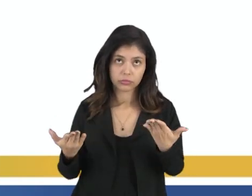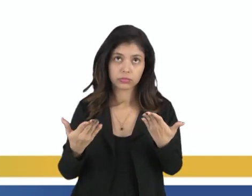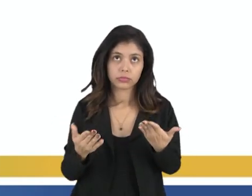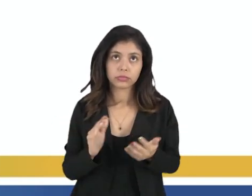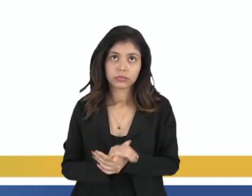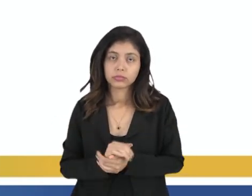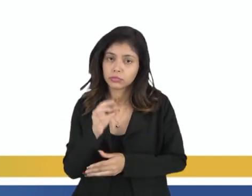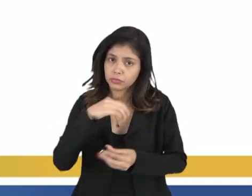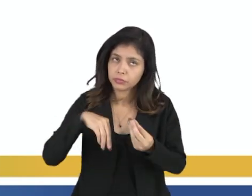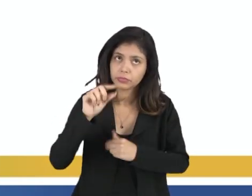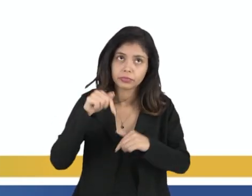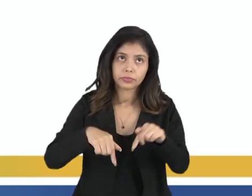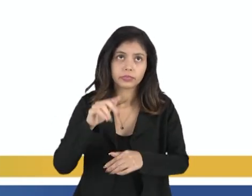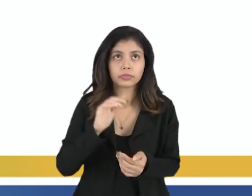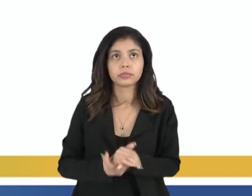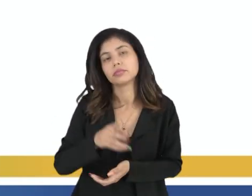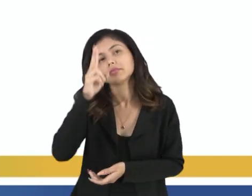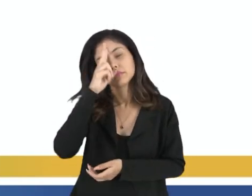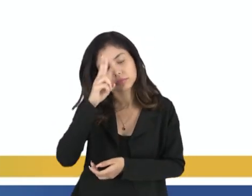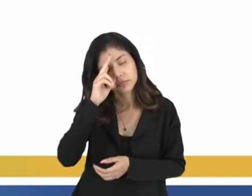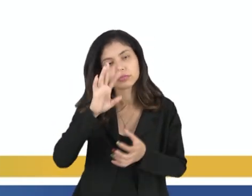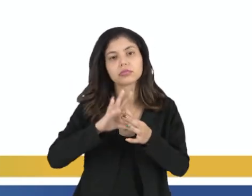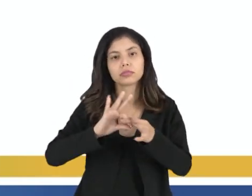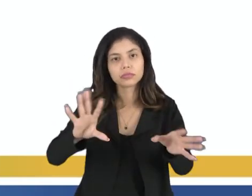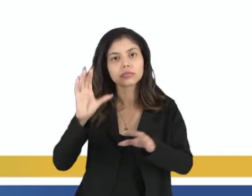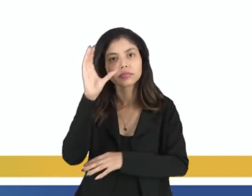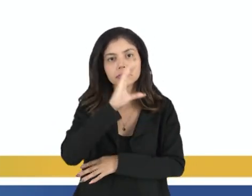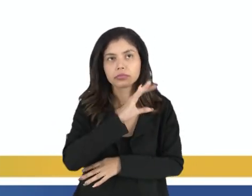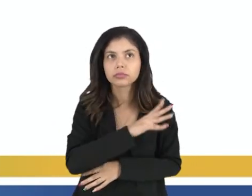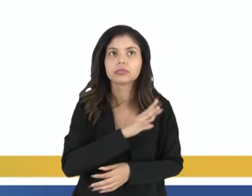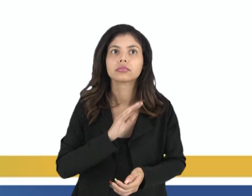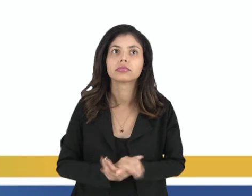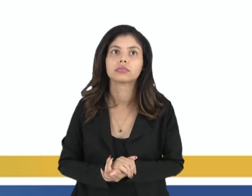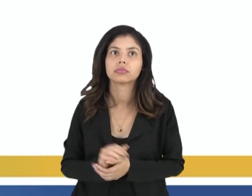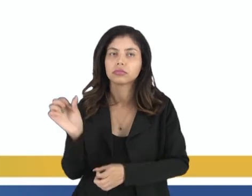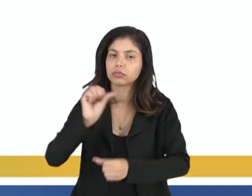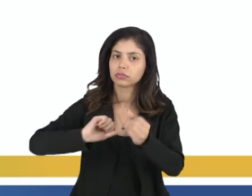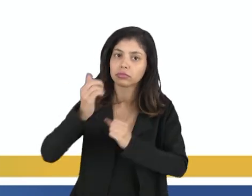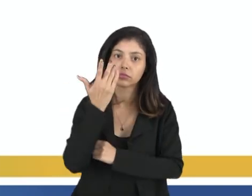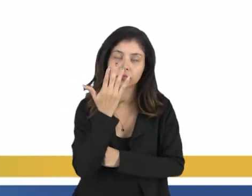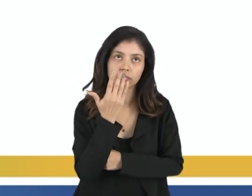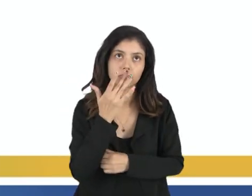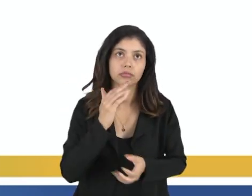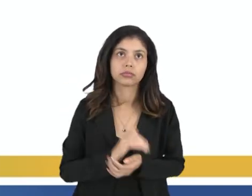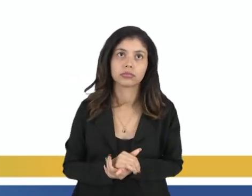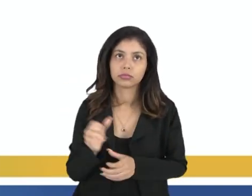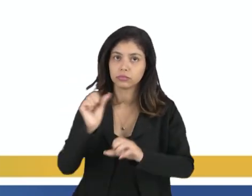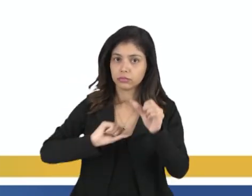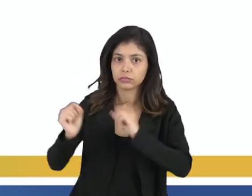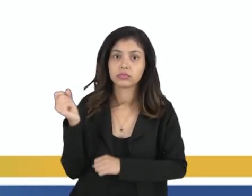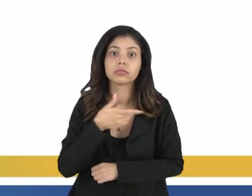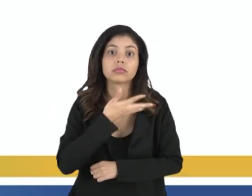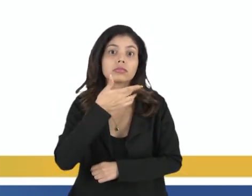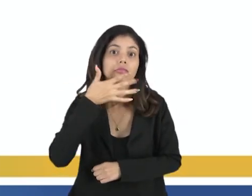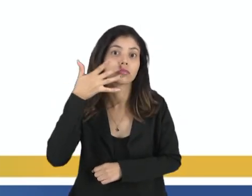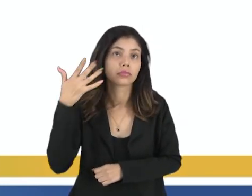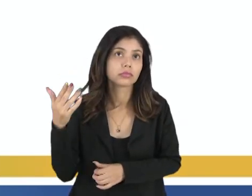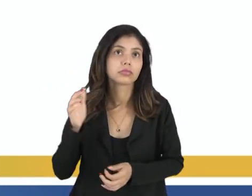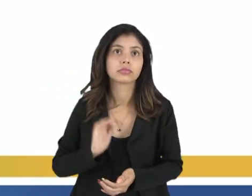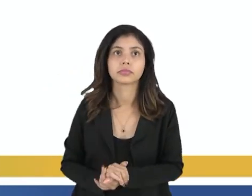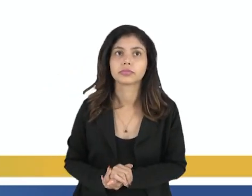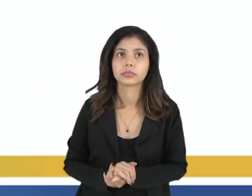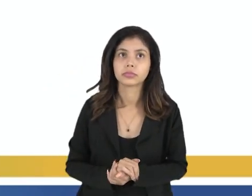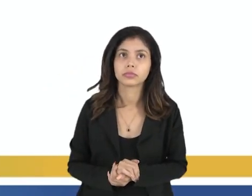evidências de uma reação? Relembrando, liberação de calor, mudança de cor, mudança de